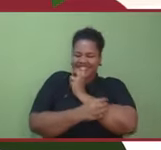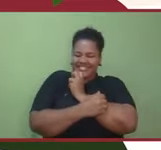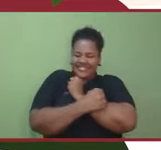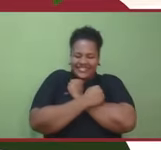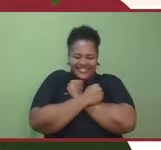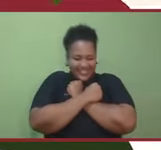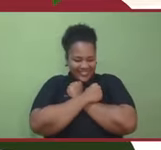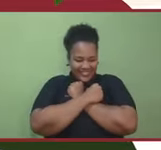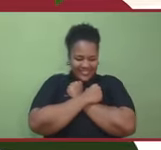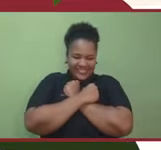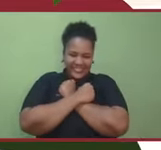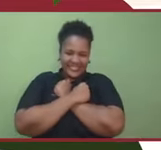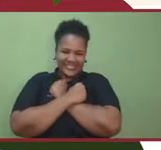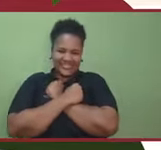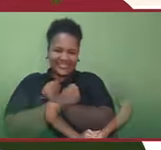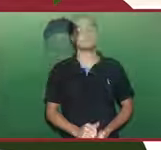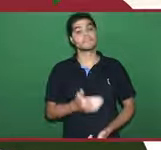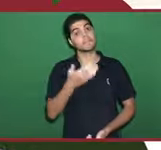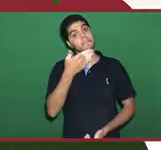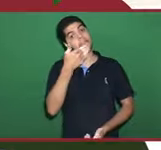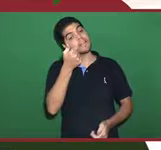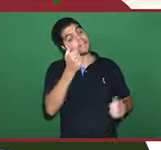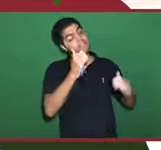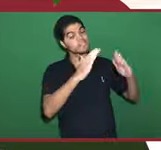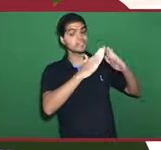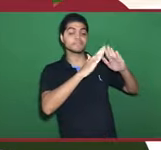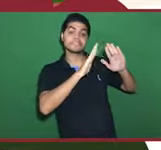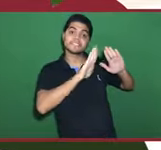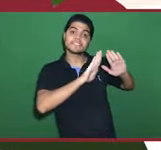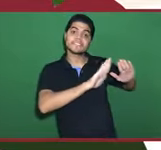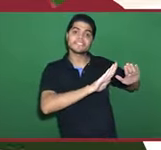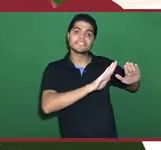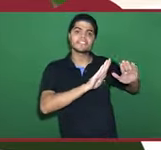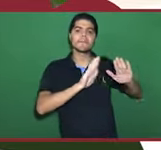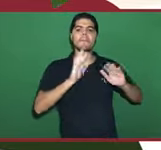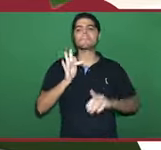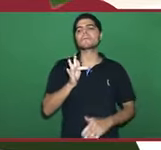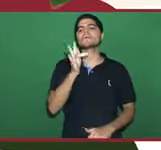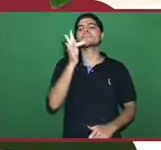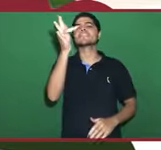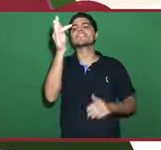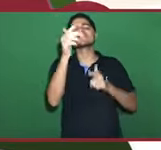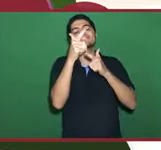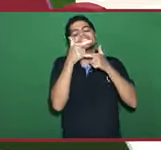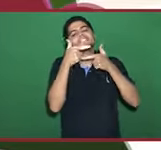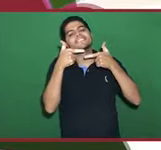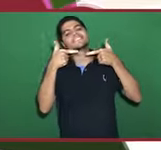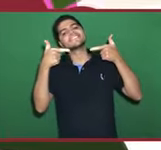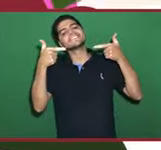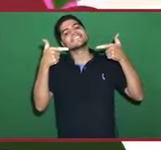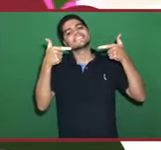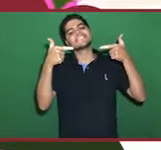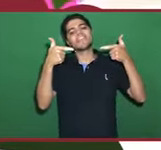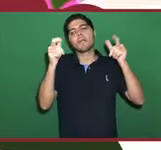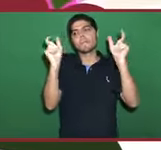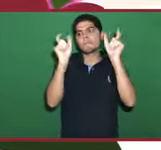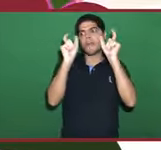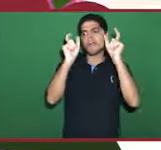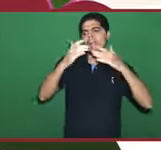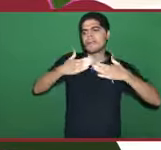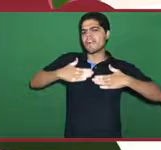perto de novo. Melhor não sair e depois sorrir.